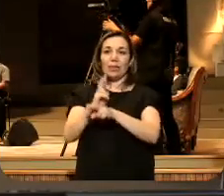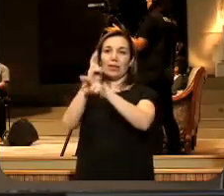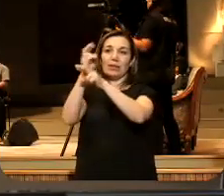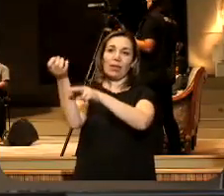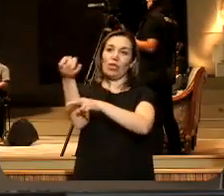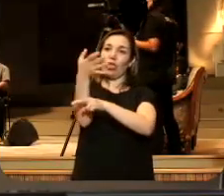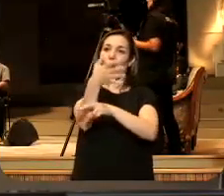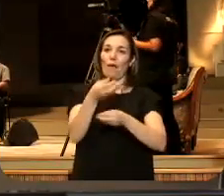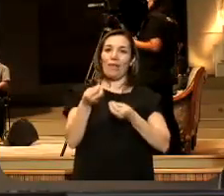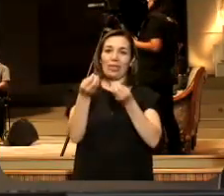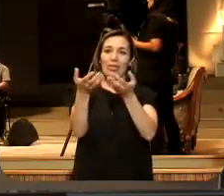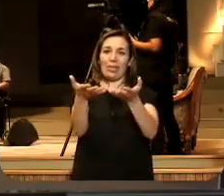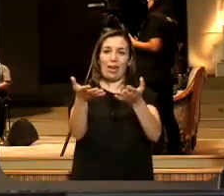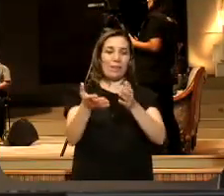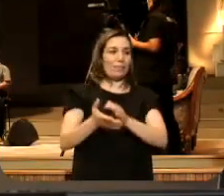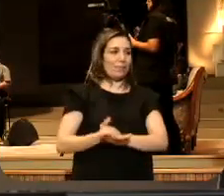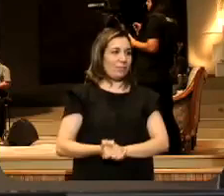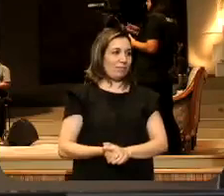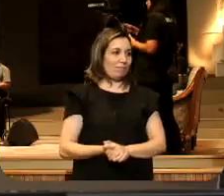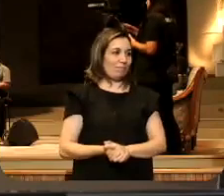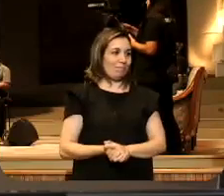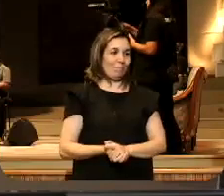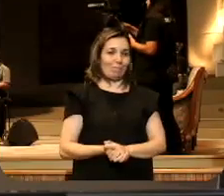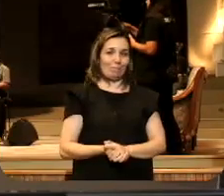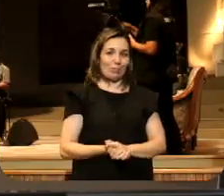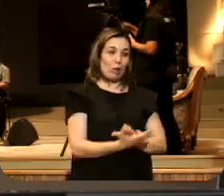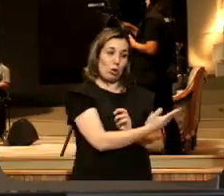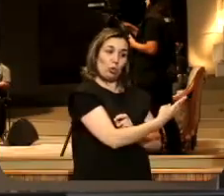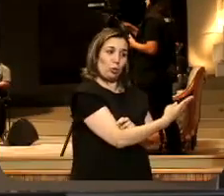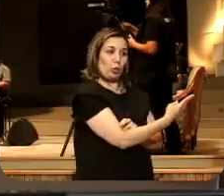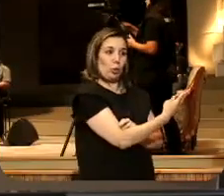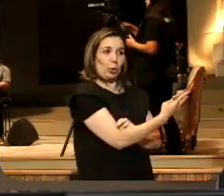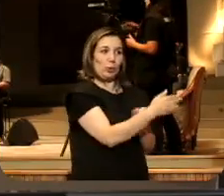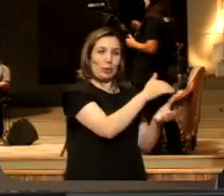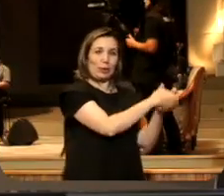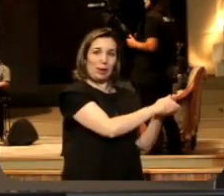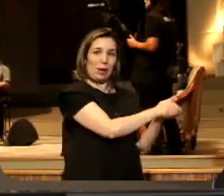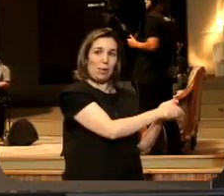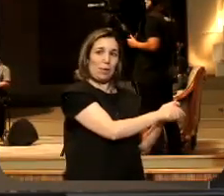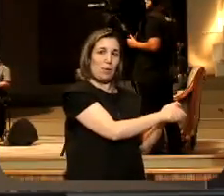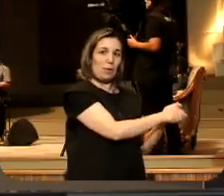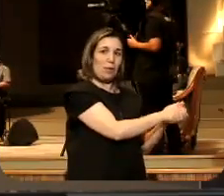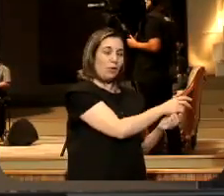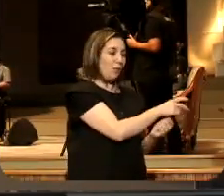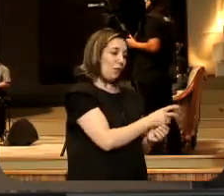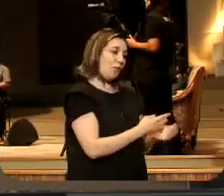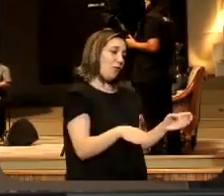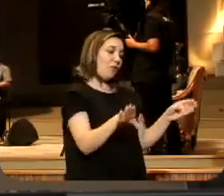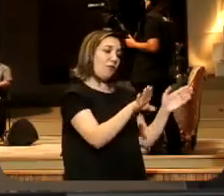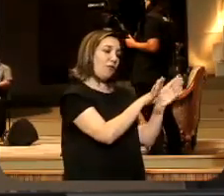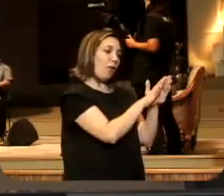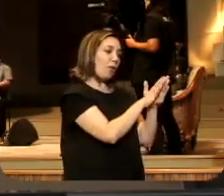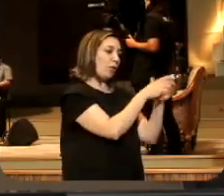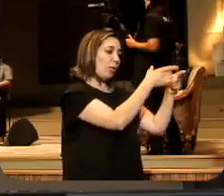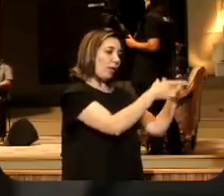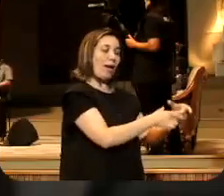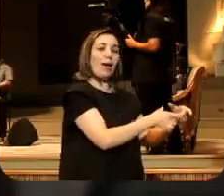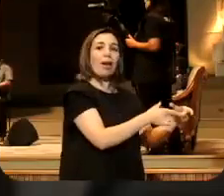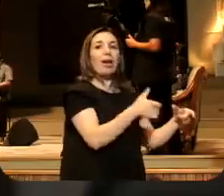Os pais foram pro box e a médica me mandou um recadinho no WhatsApp. Ele